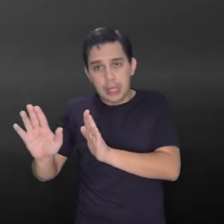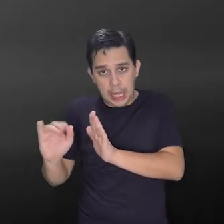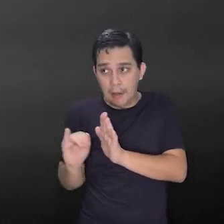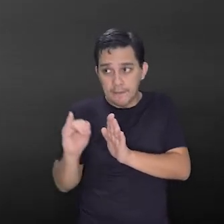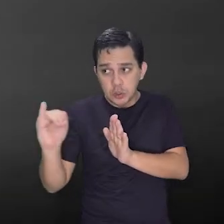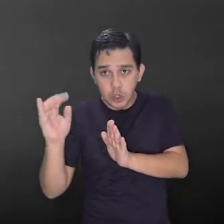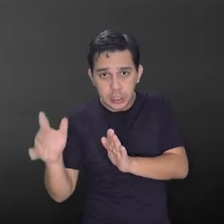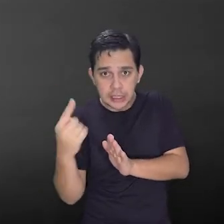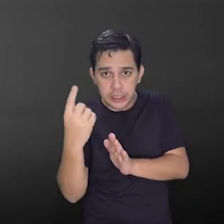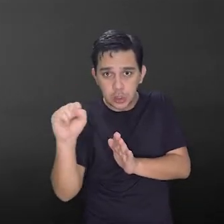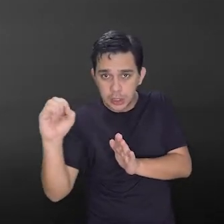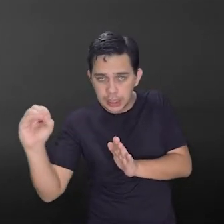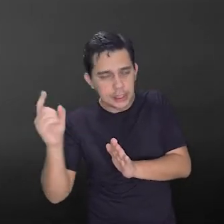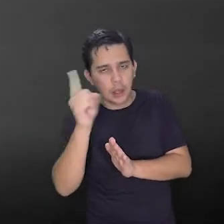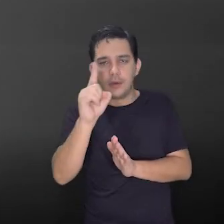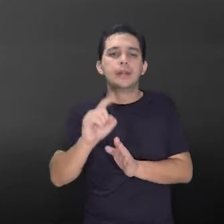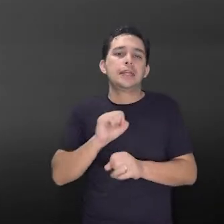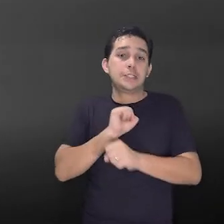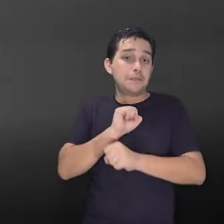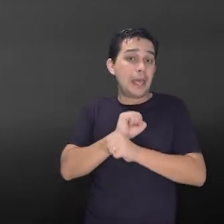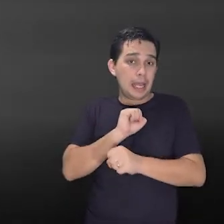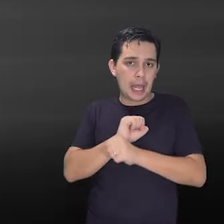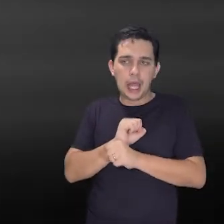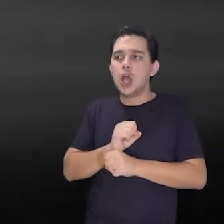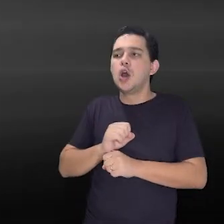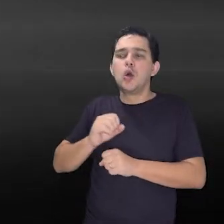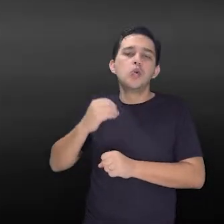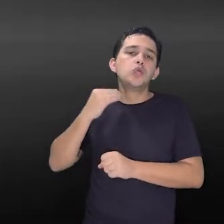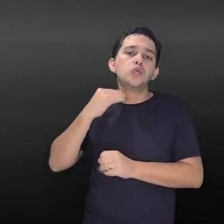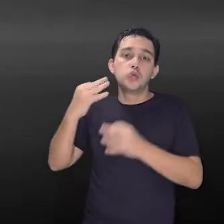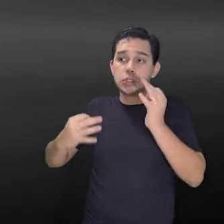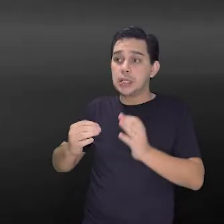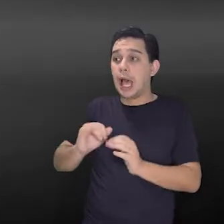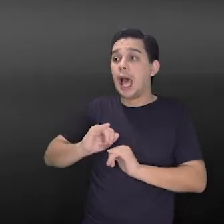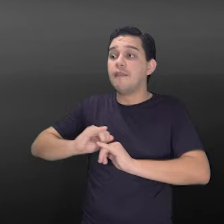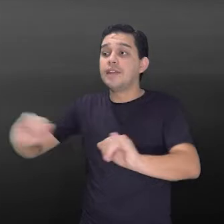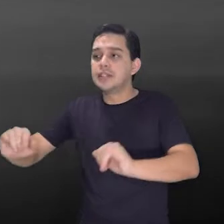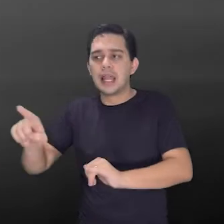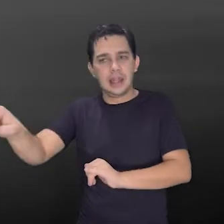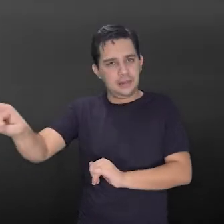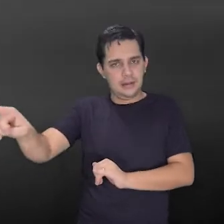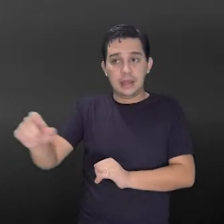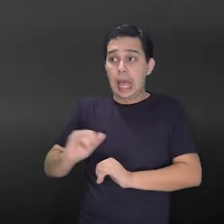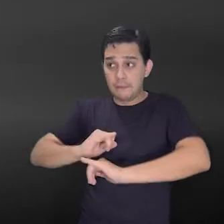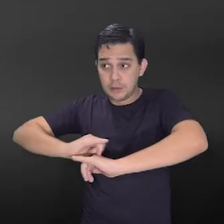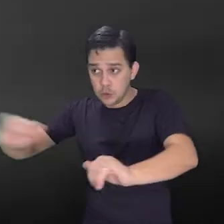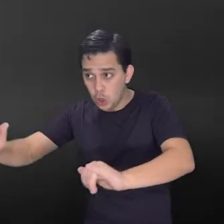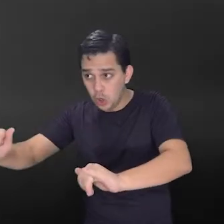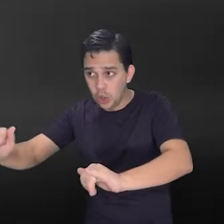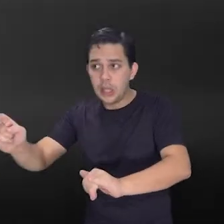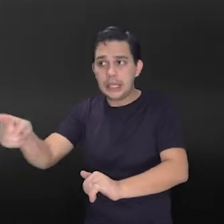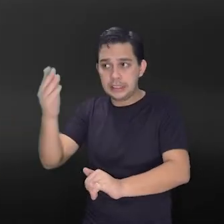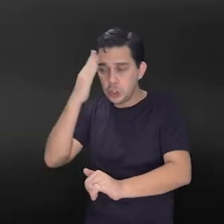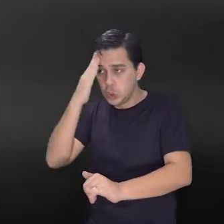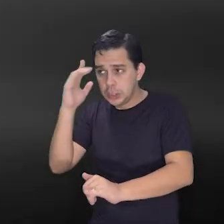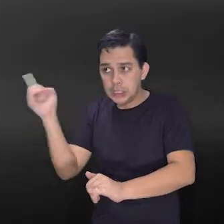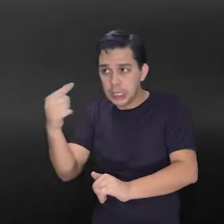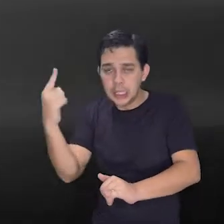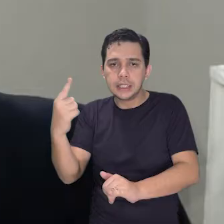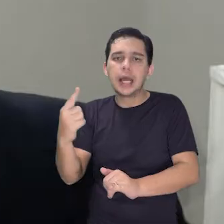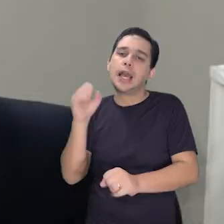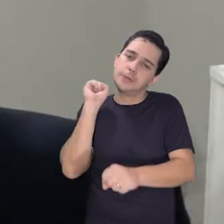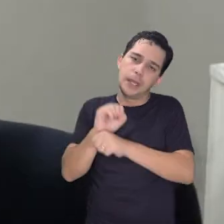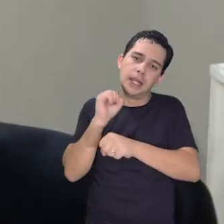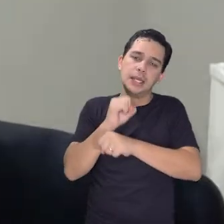as citações. Então, o próximo passo é concluir as citações e aguardar o prazo de 180 dias para a desocupação